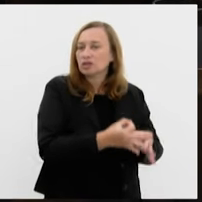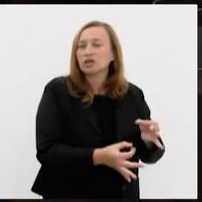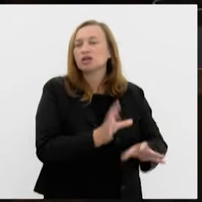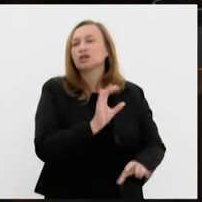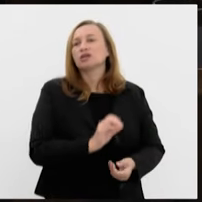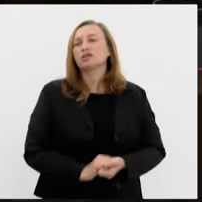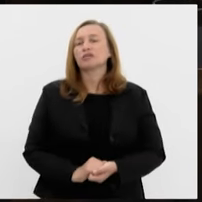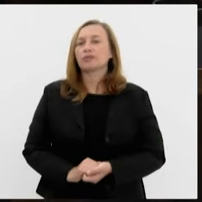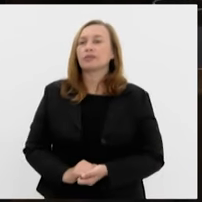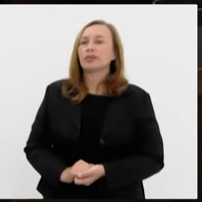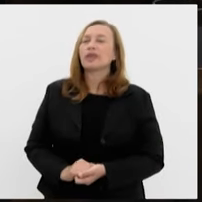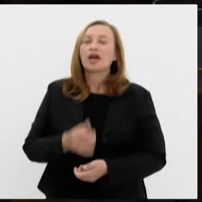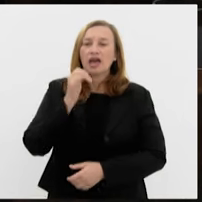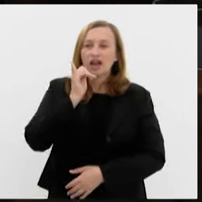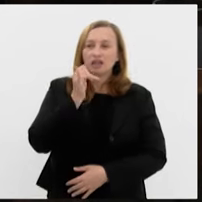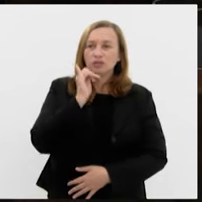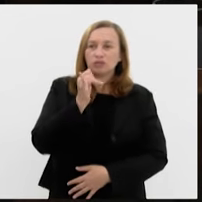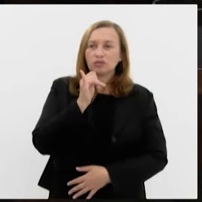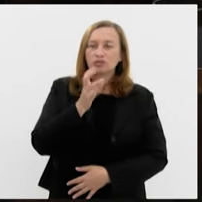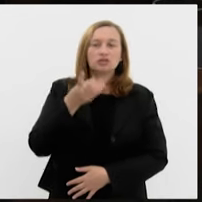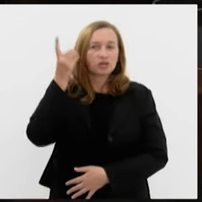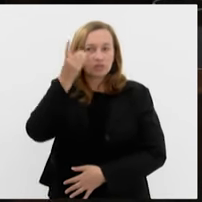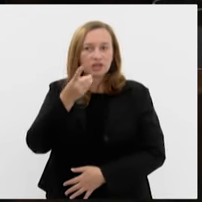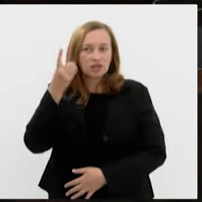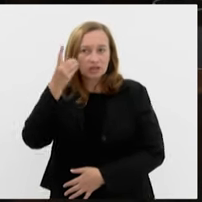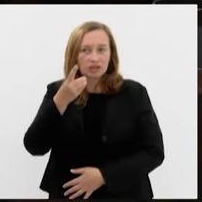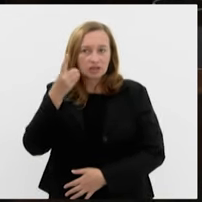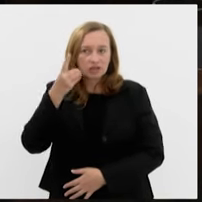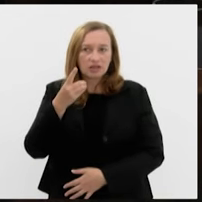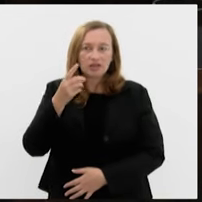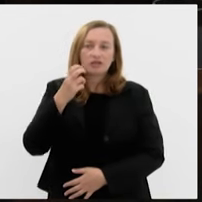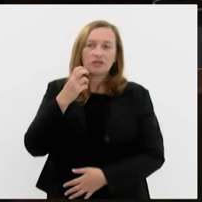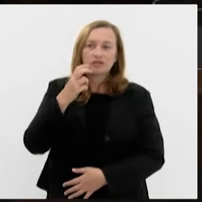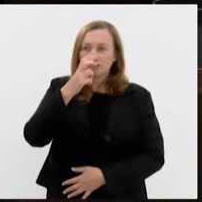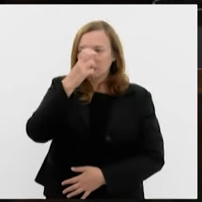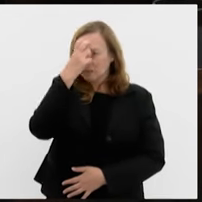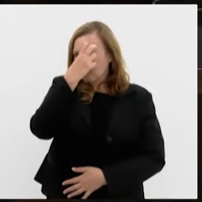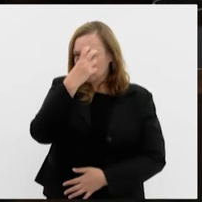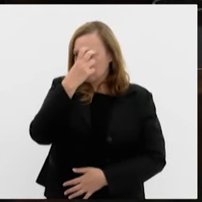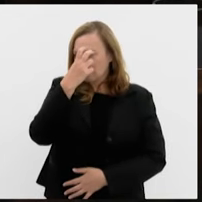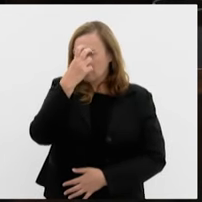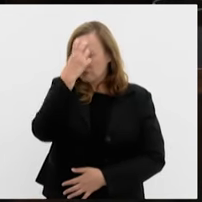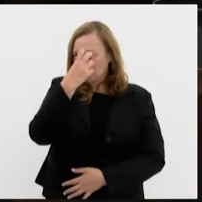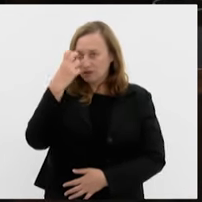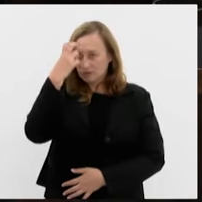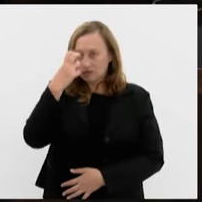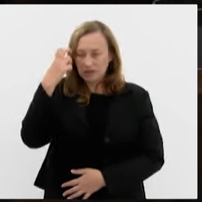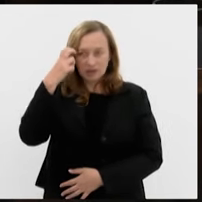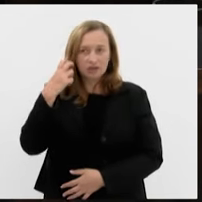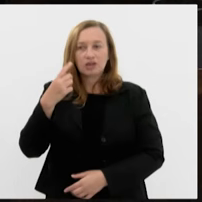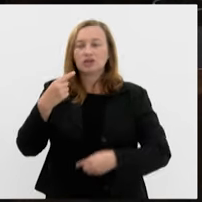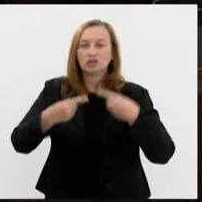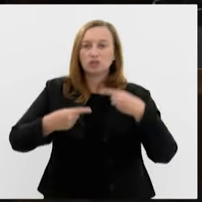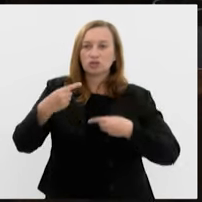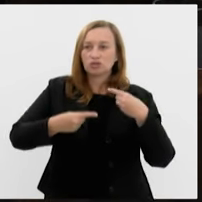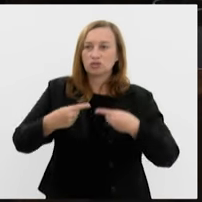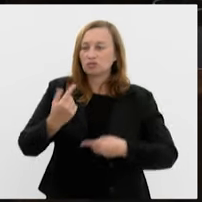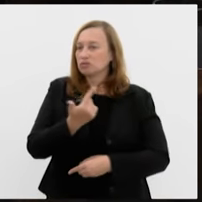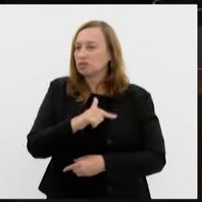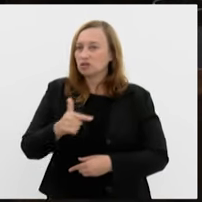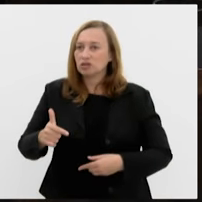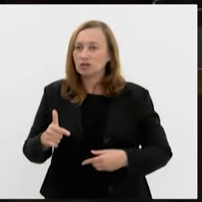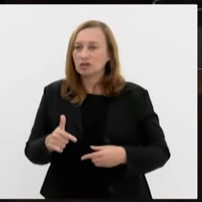jucid relator Deputado deputada Verônica Lima em discussão não havendo Quem